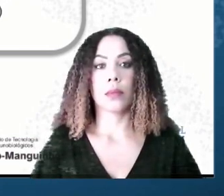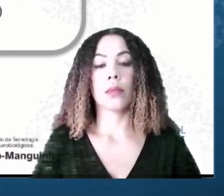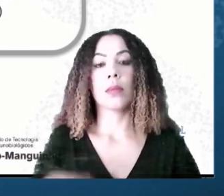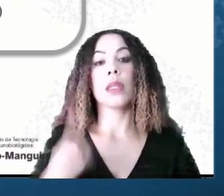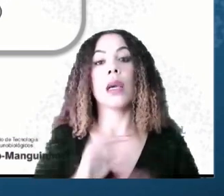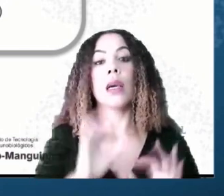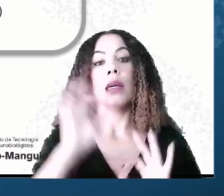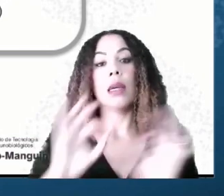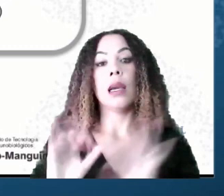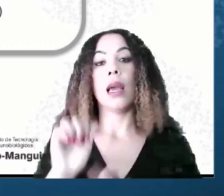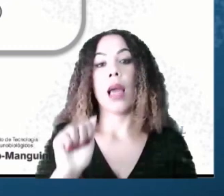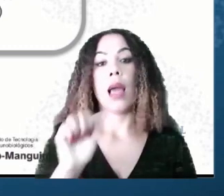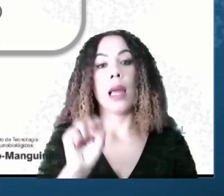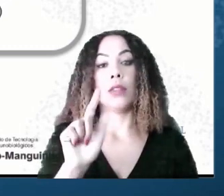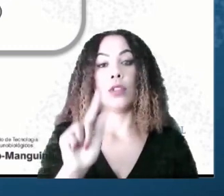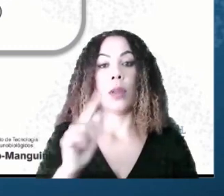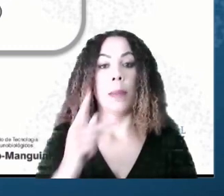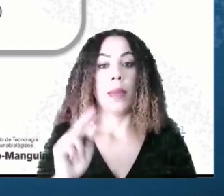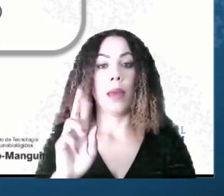ASGPR.